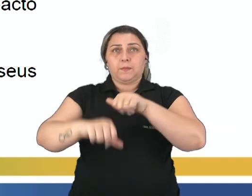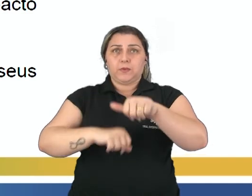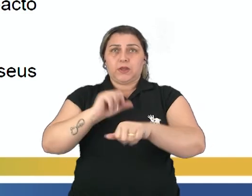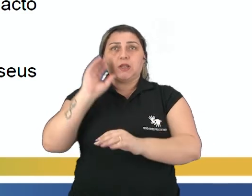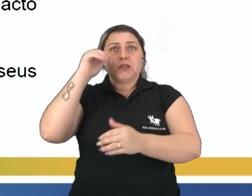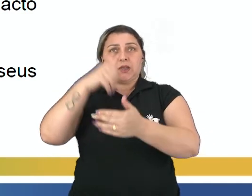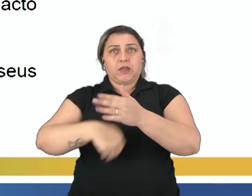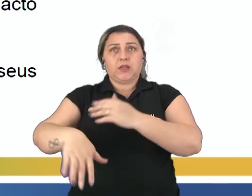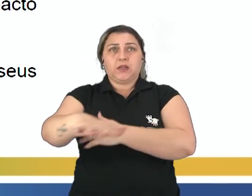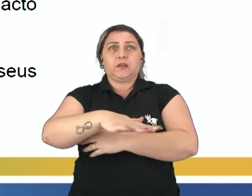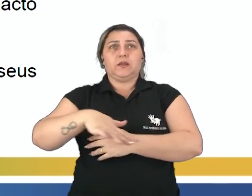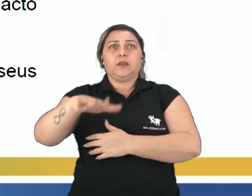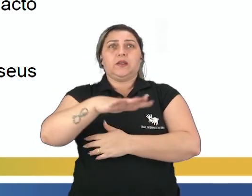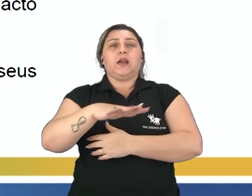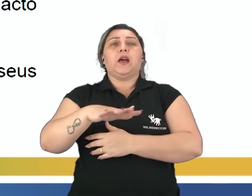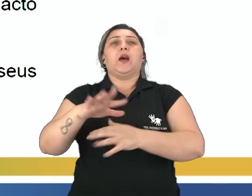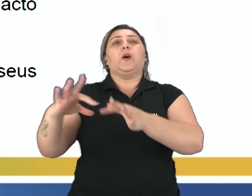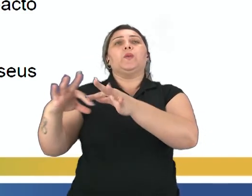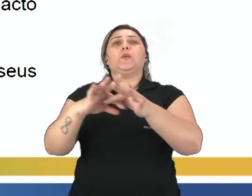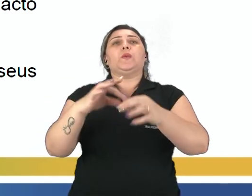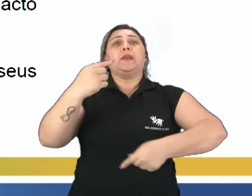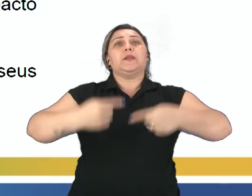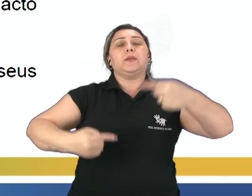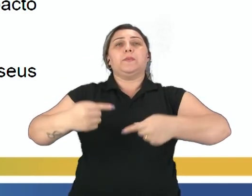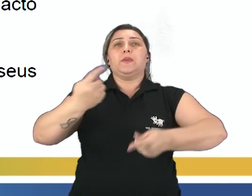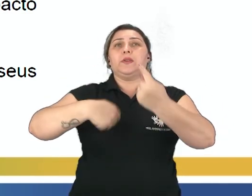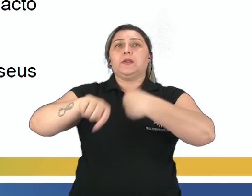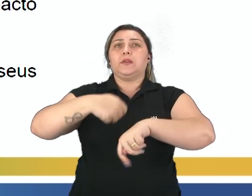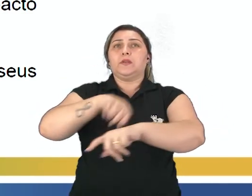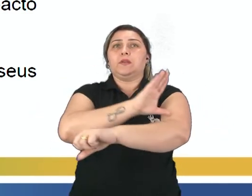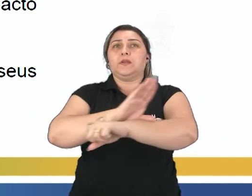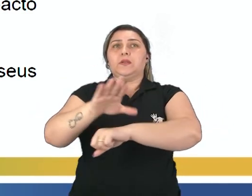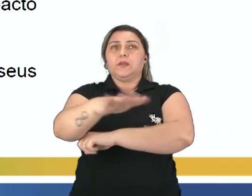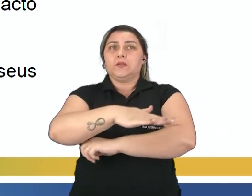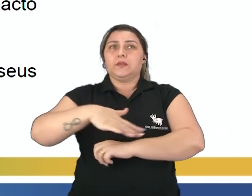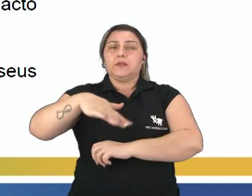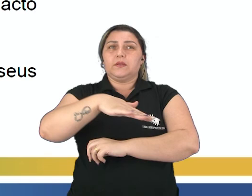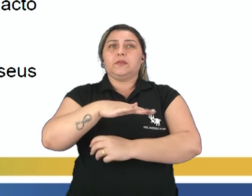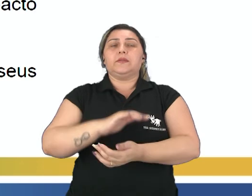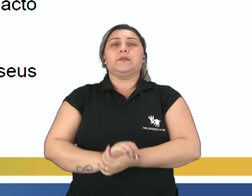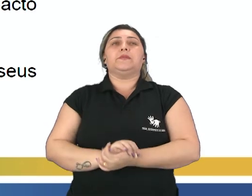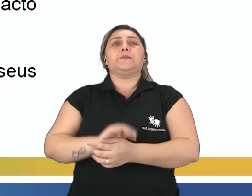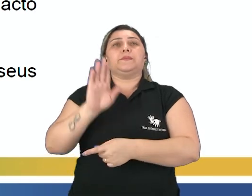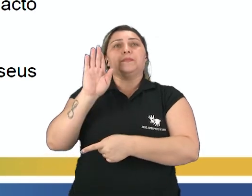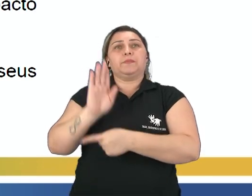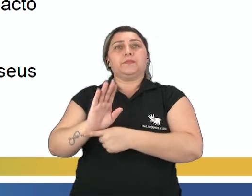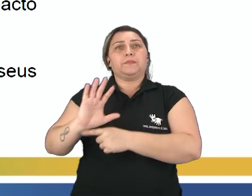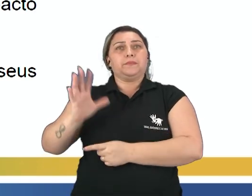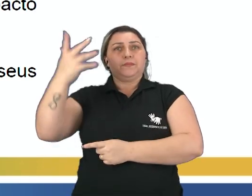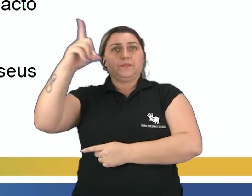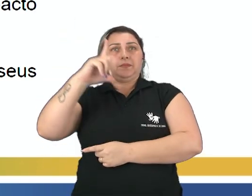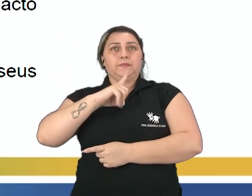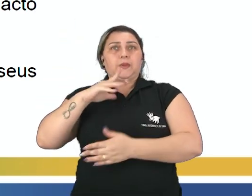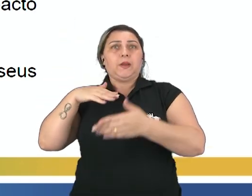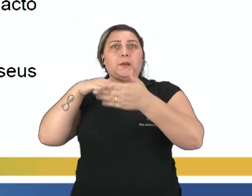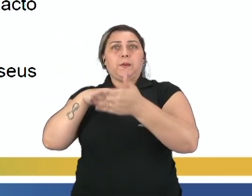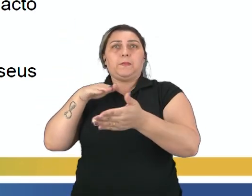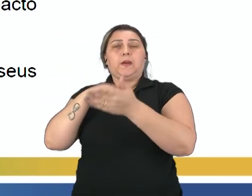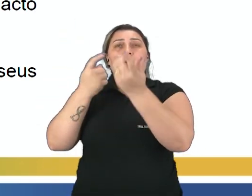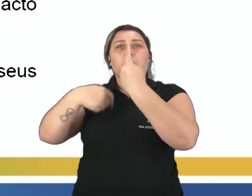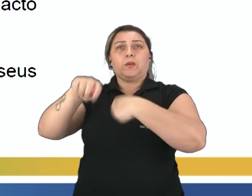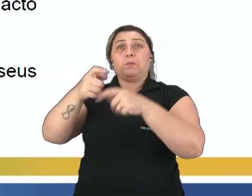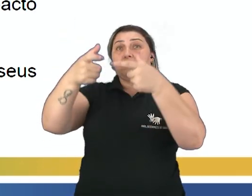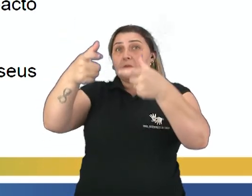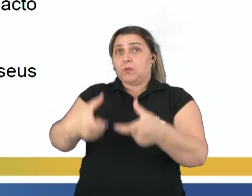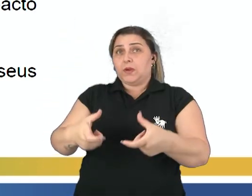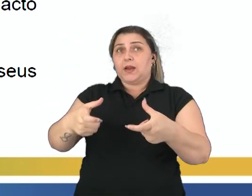uma mudança radical dentro de uma sociedade no contexto político, econômico, cultural e social. B. Que o acontecimento